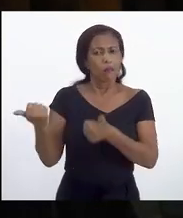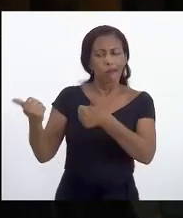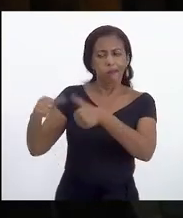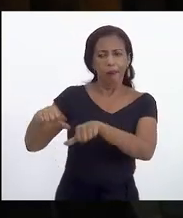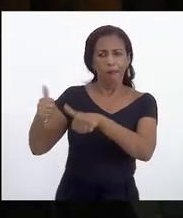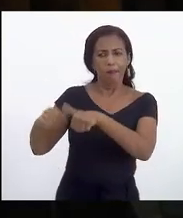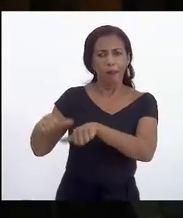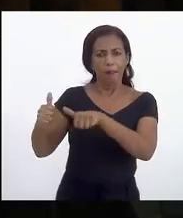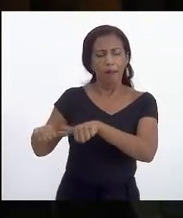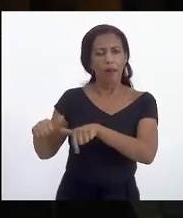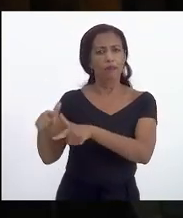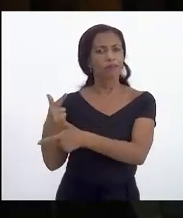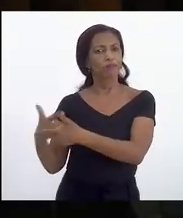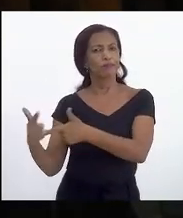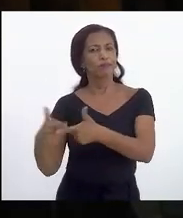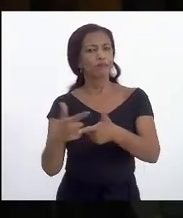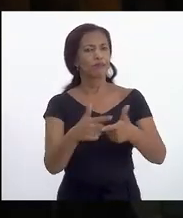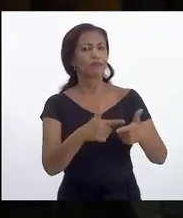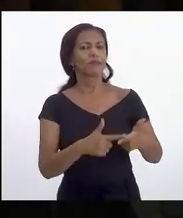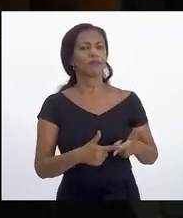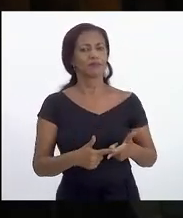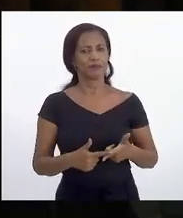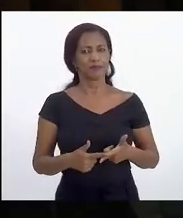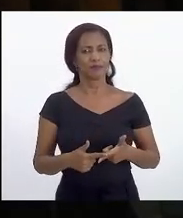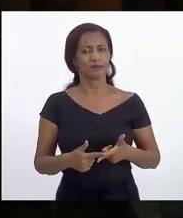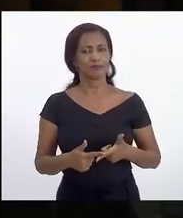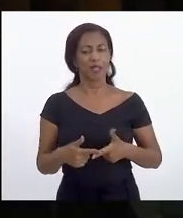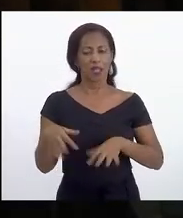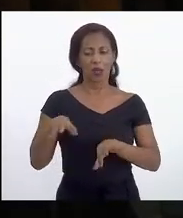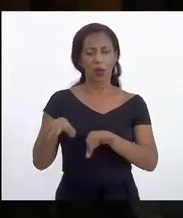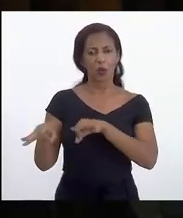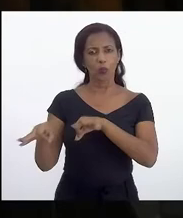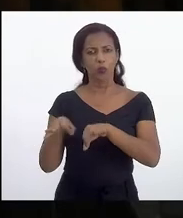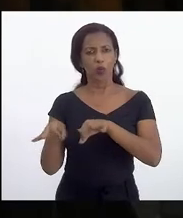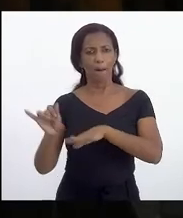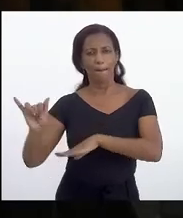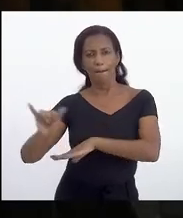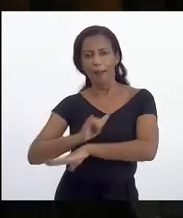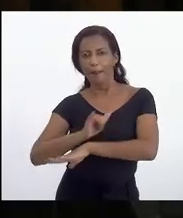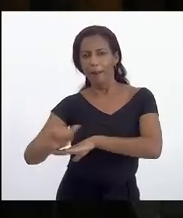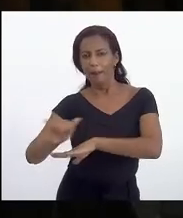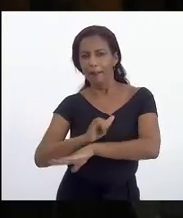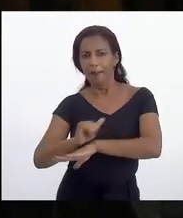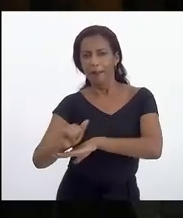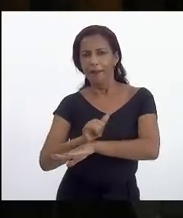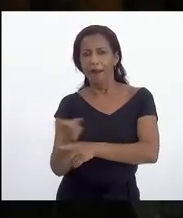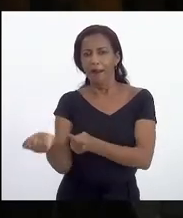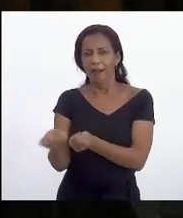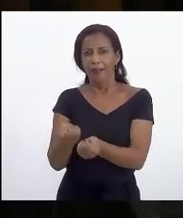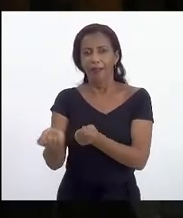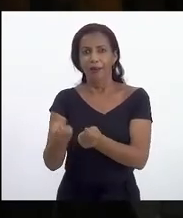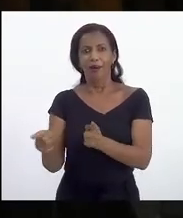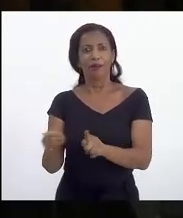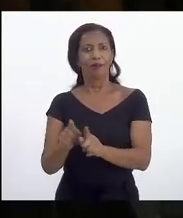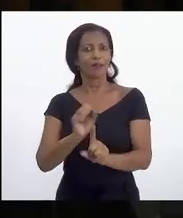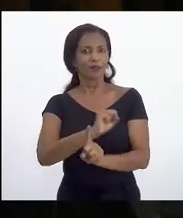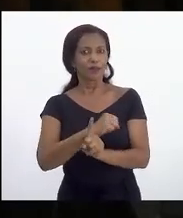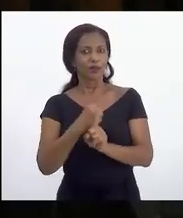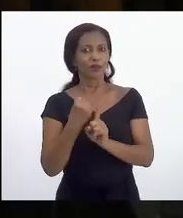diagnóstico das situações e um planejamento estratégico econômico-social